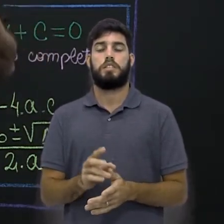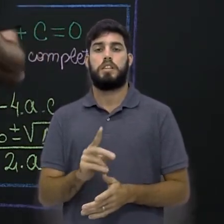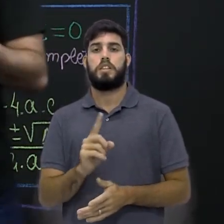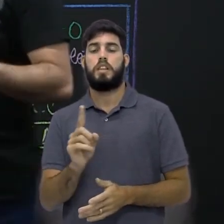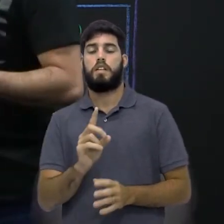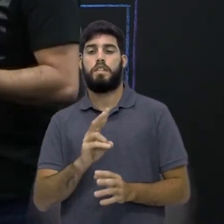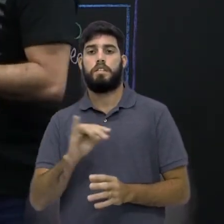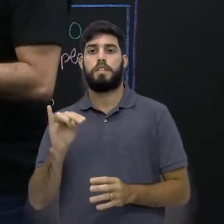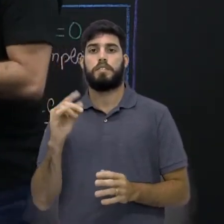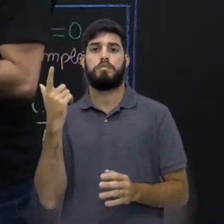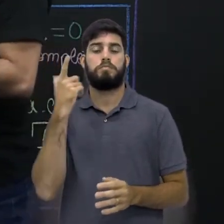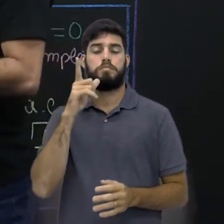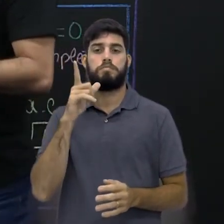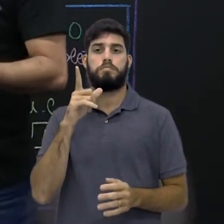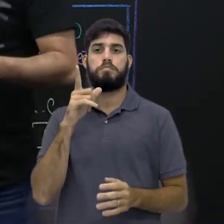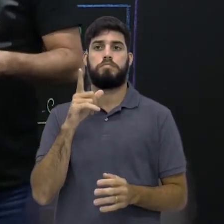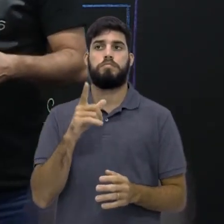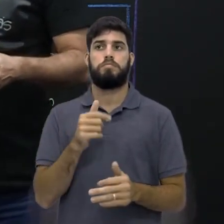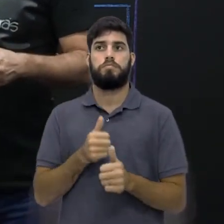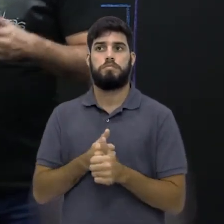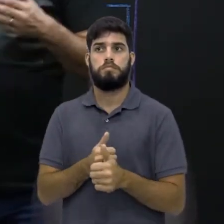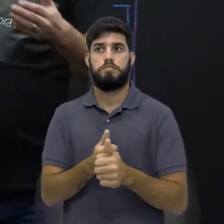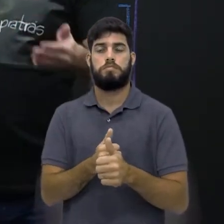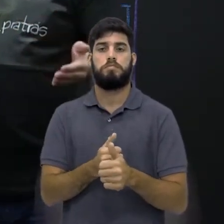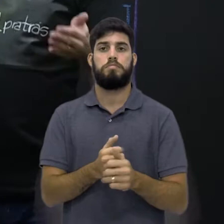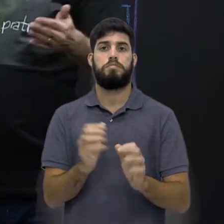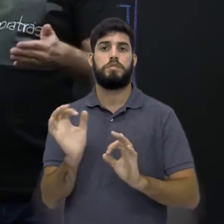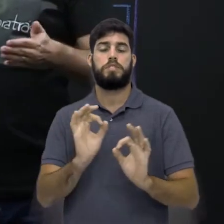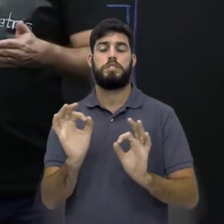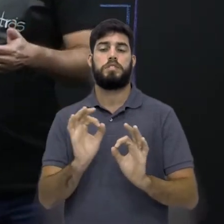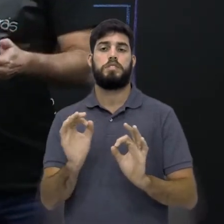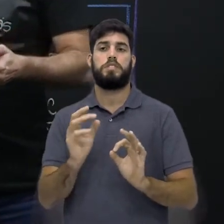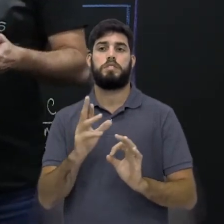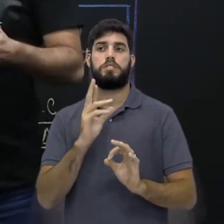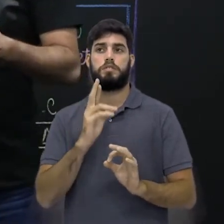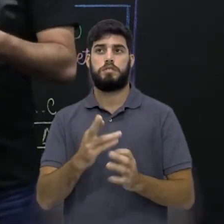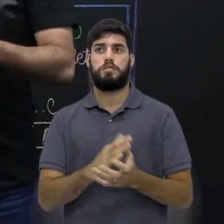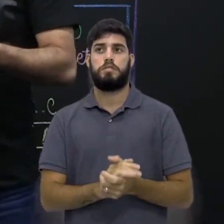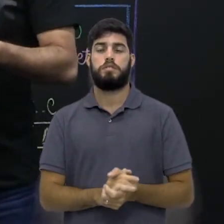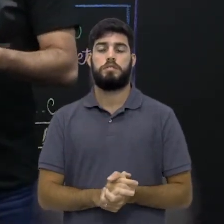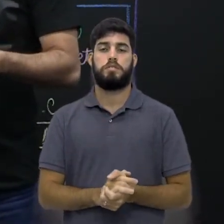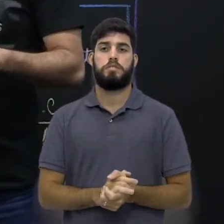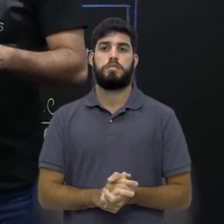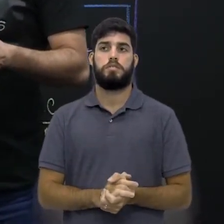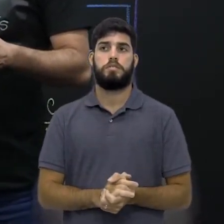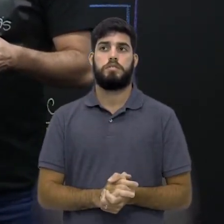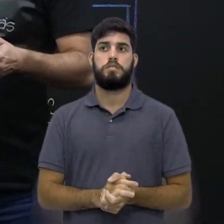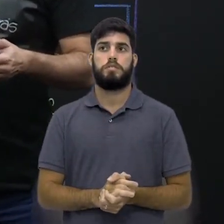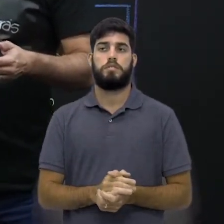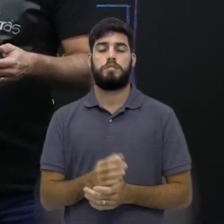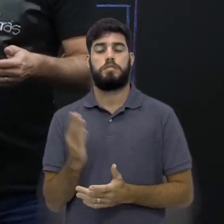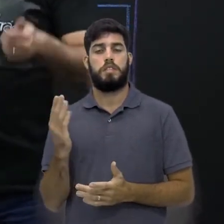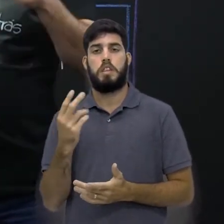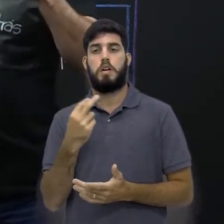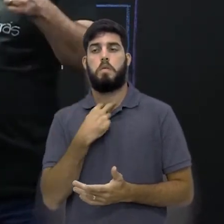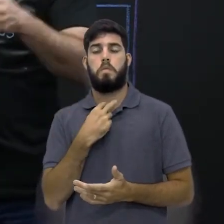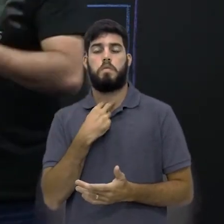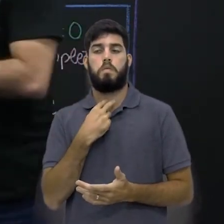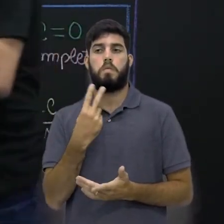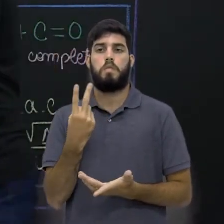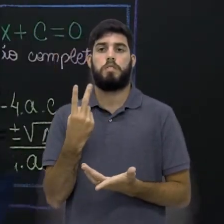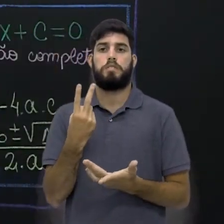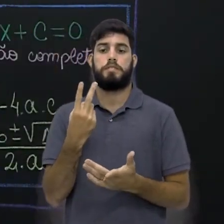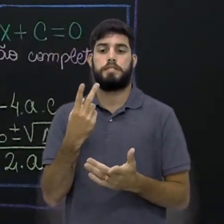frente. Por quê? Porque não existe resposta, não tem como ser resolvida uma equação de segundo grau desse tipo.